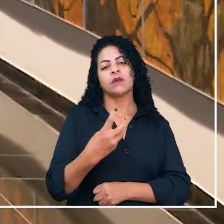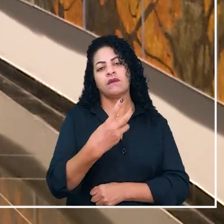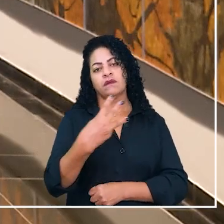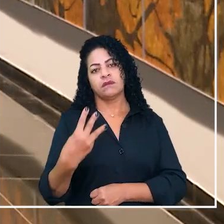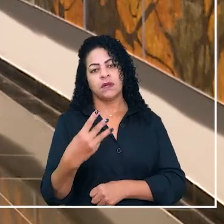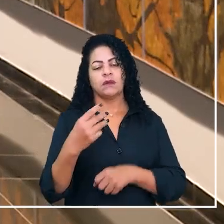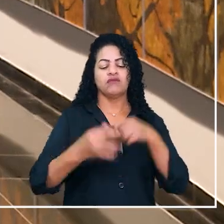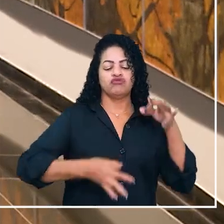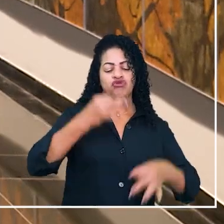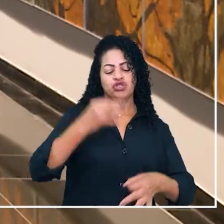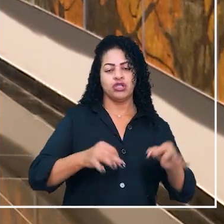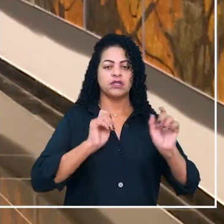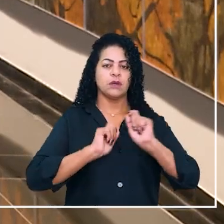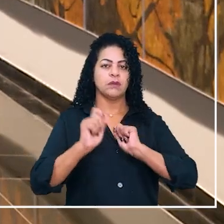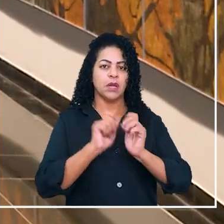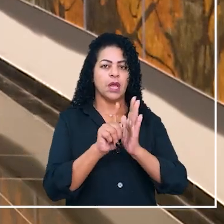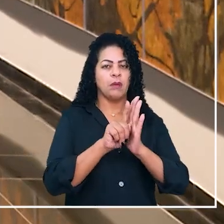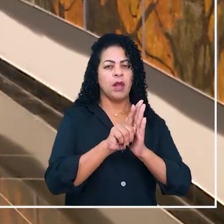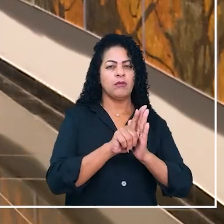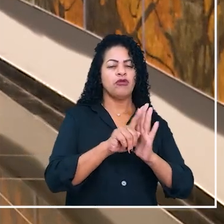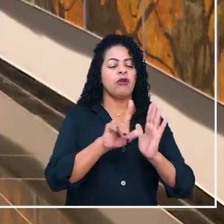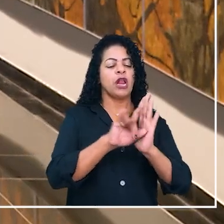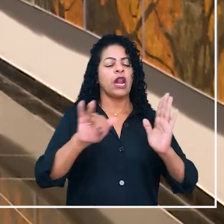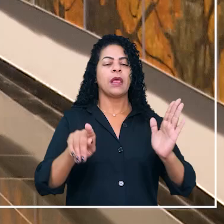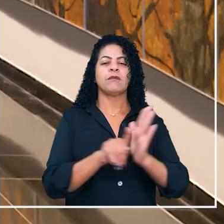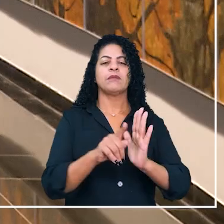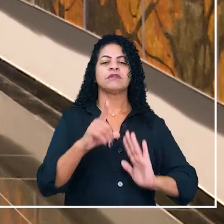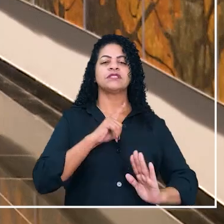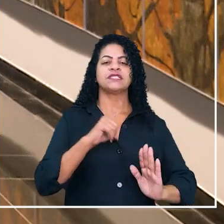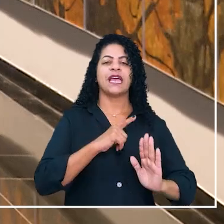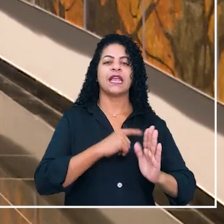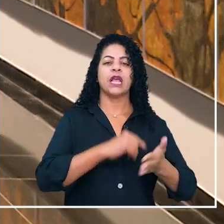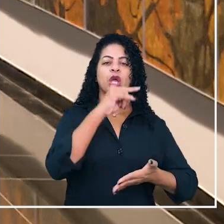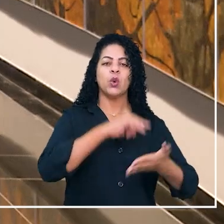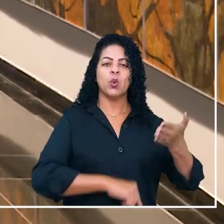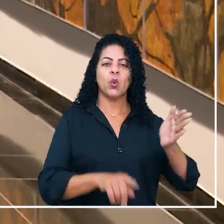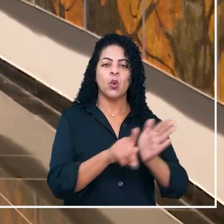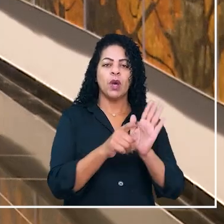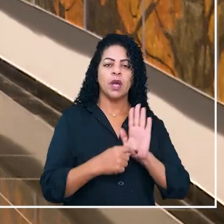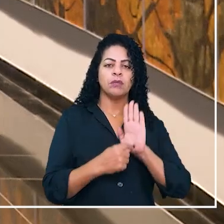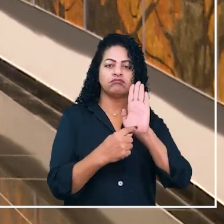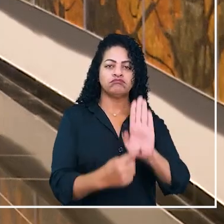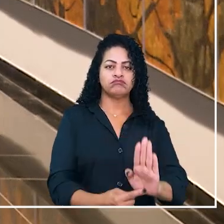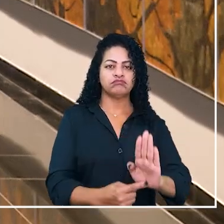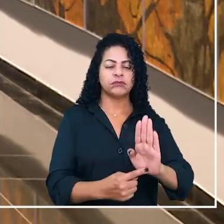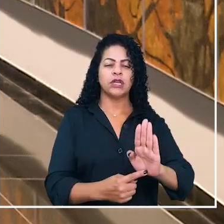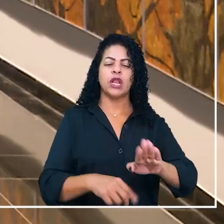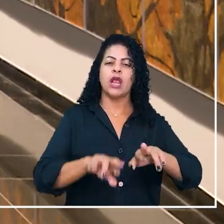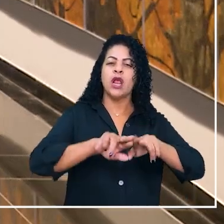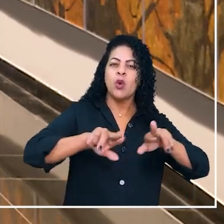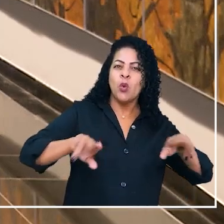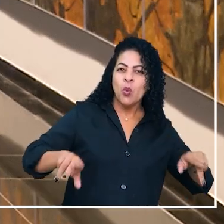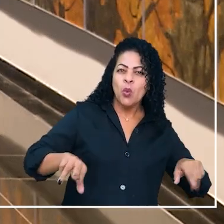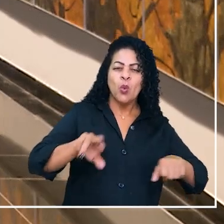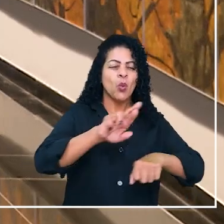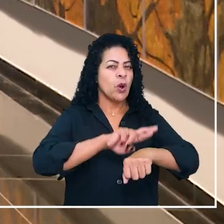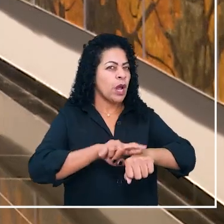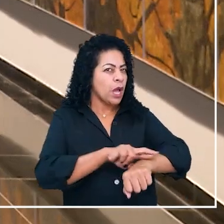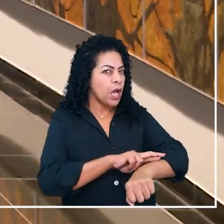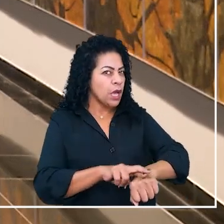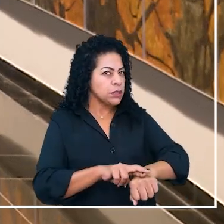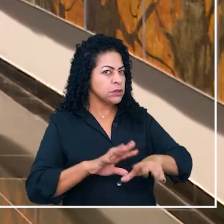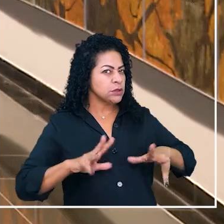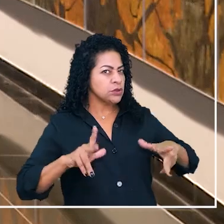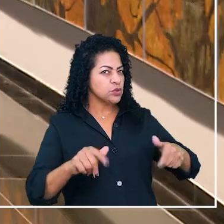a Justiça do Trabalho desenvolve protocolos de julgamento. Os documentos tratam de gênero, raça e